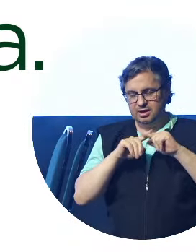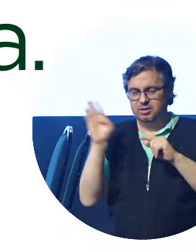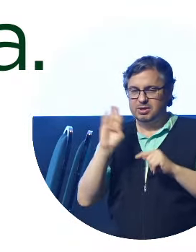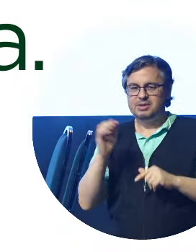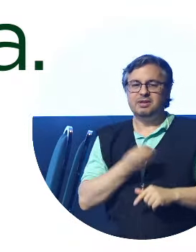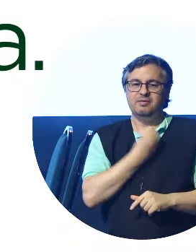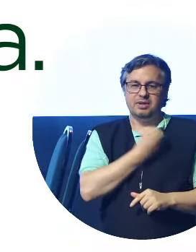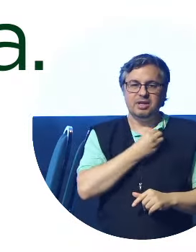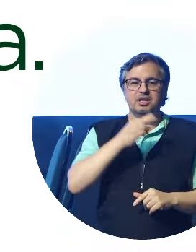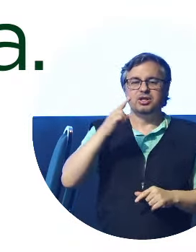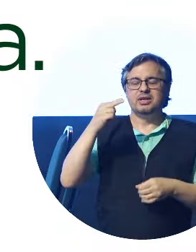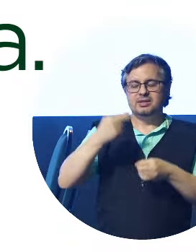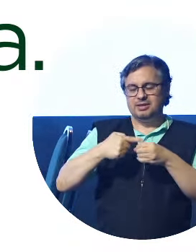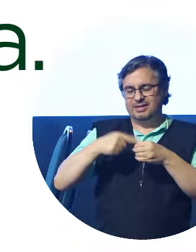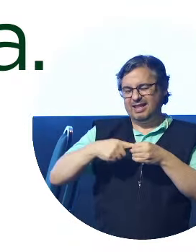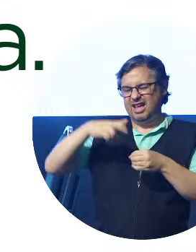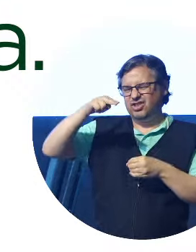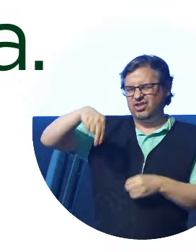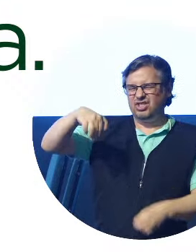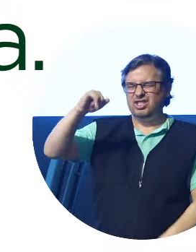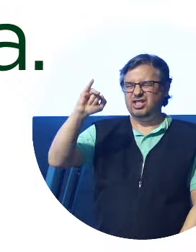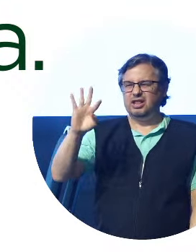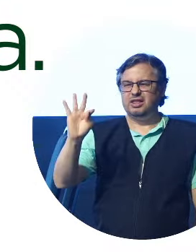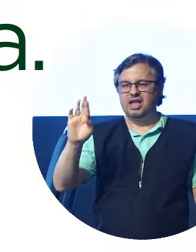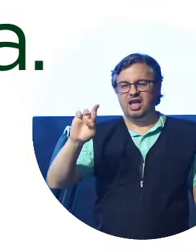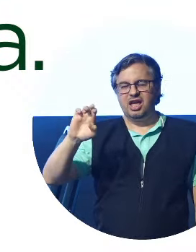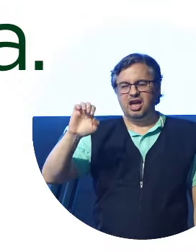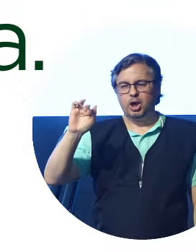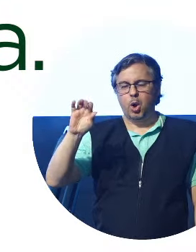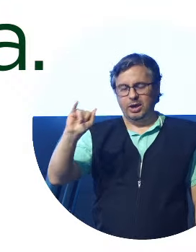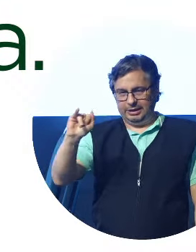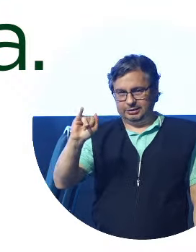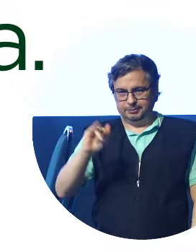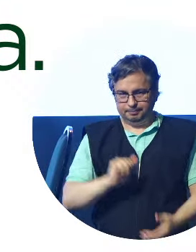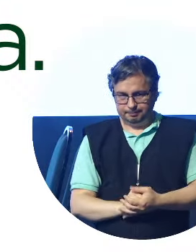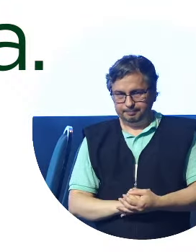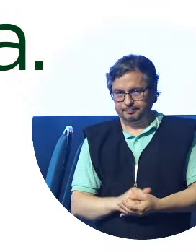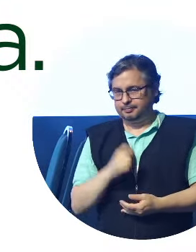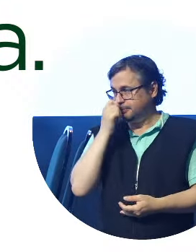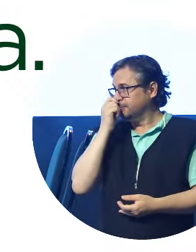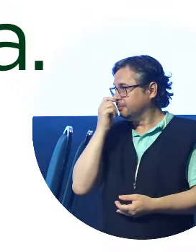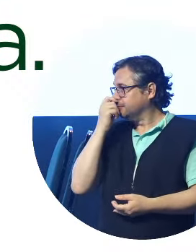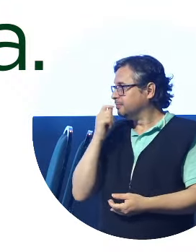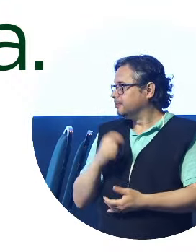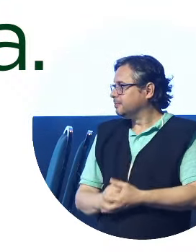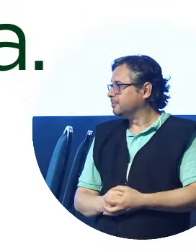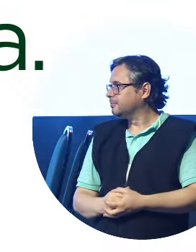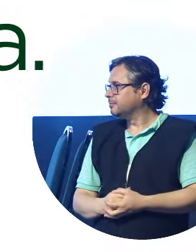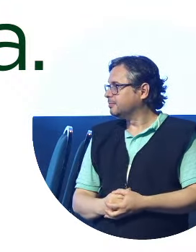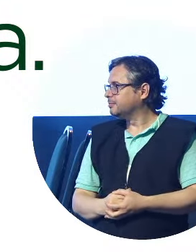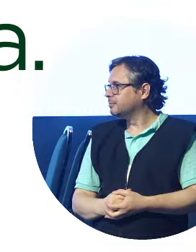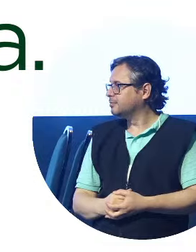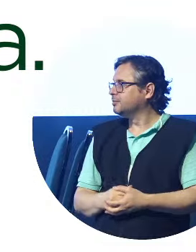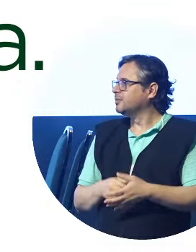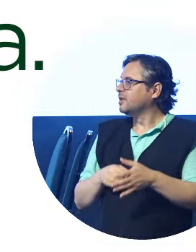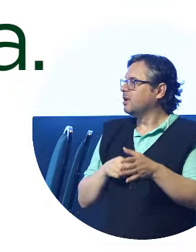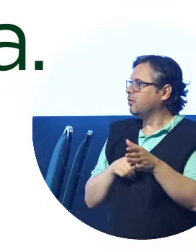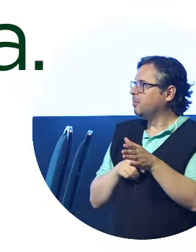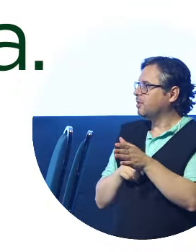De Niterói. Pastor Leonardo, a igreja já autorizou. Mas aí eu preciso fazer outra assembleia extraordinária. Fazer. E perguntar para você,